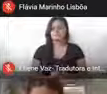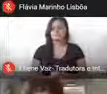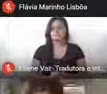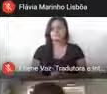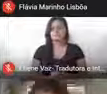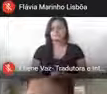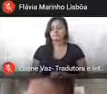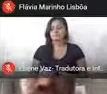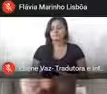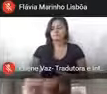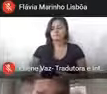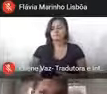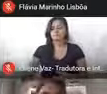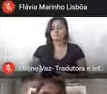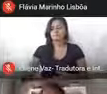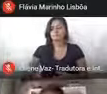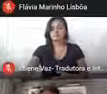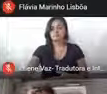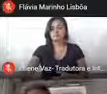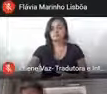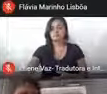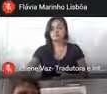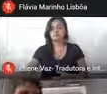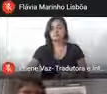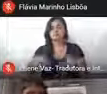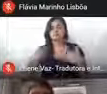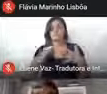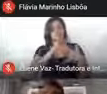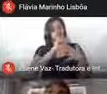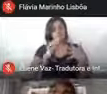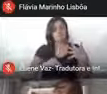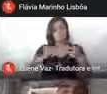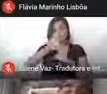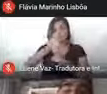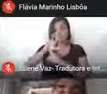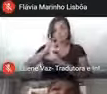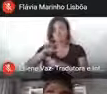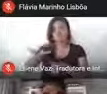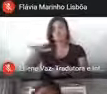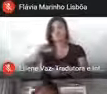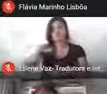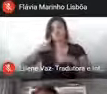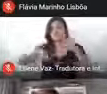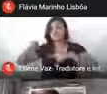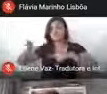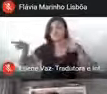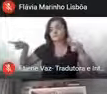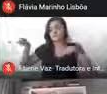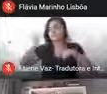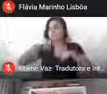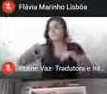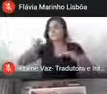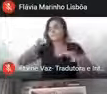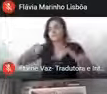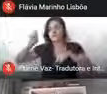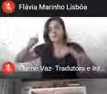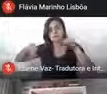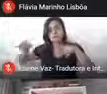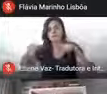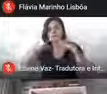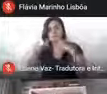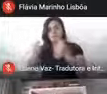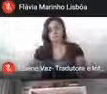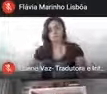Essas variações, esses fatores extralinguísticos que influenciam na variação. E os estudos